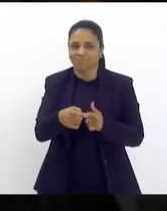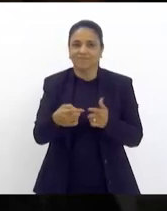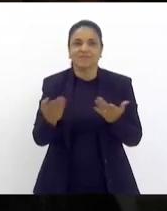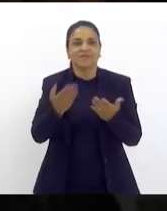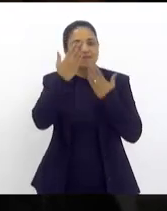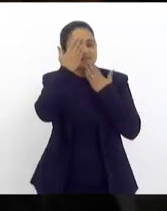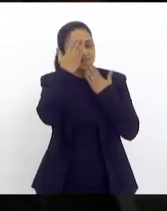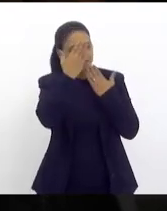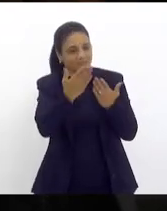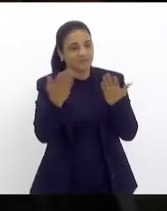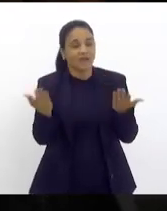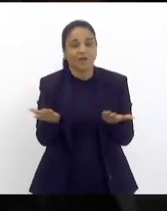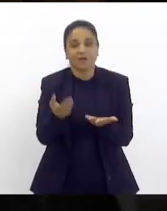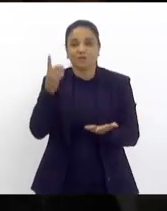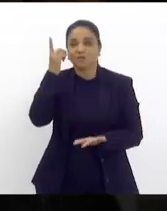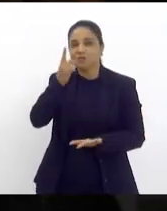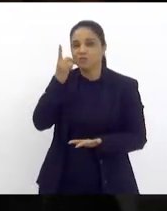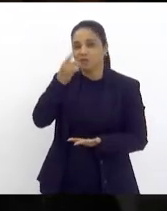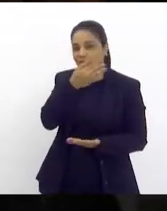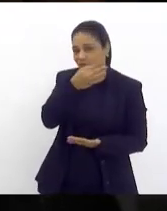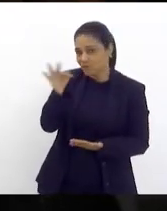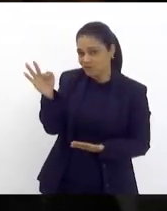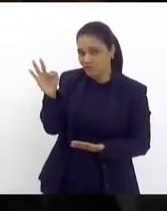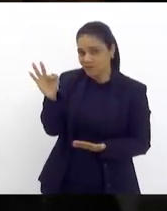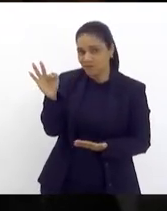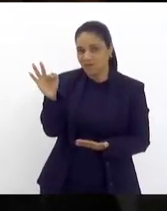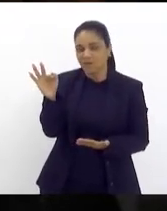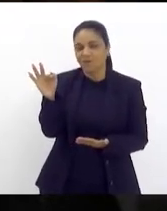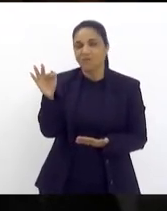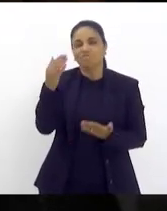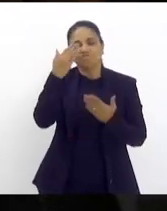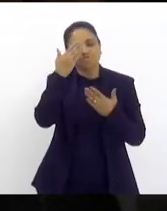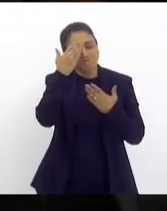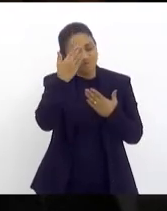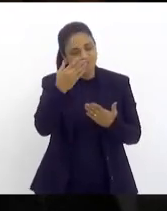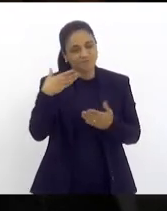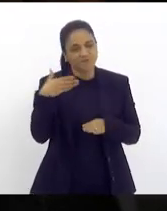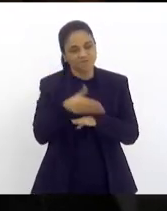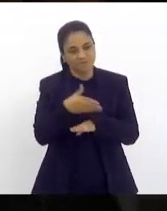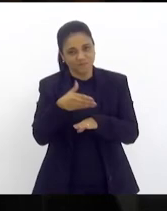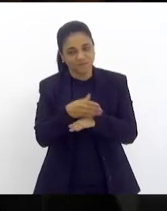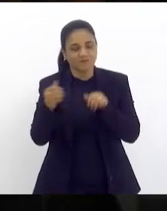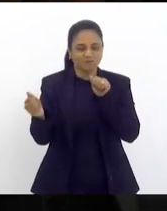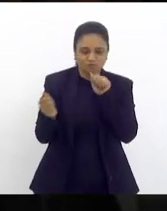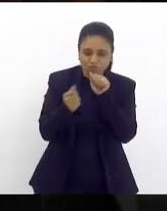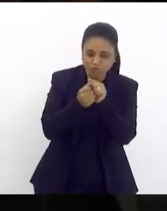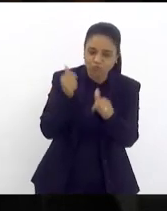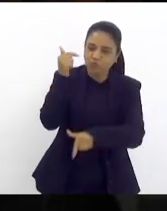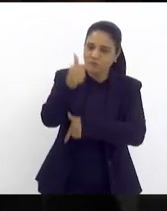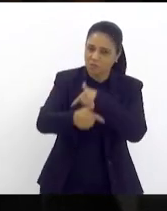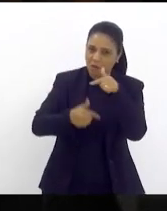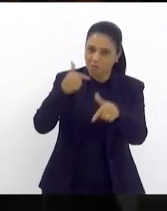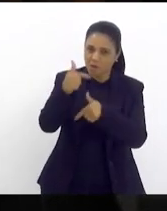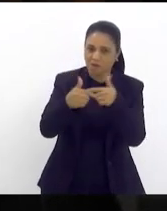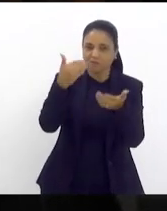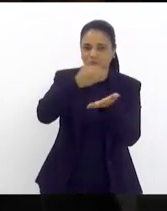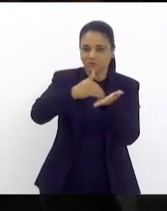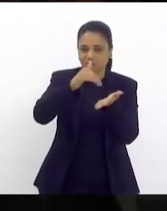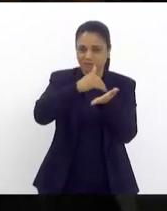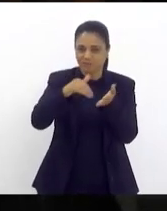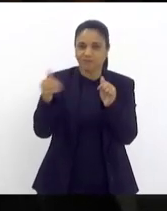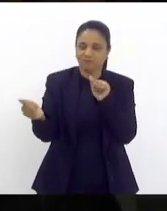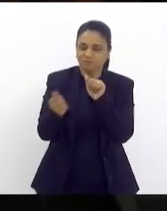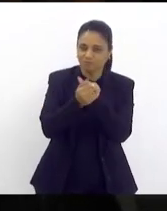agora o nosso deputado federal aqui também. Obrigado pela presença. Caminhamos juntos também, junto com o nosso secretário de